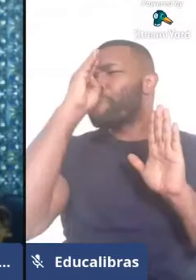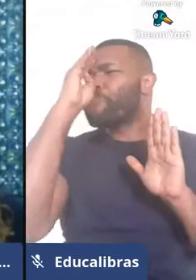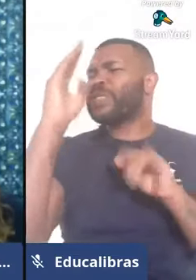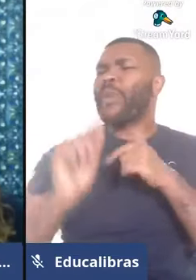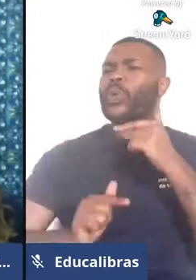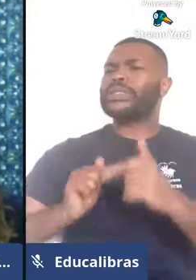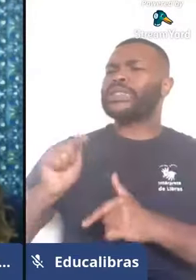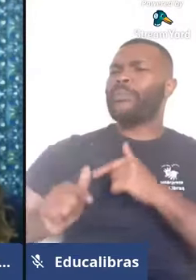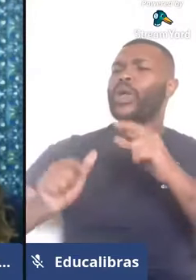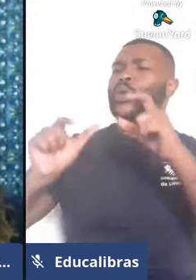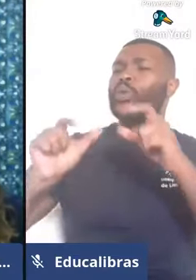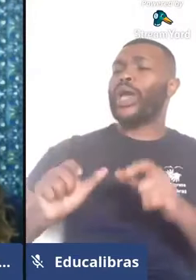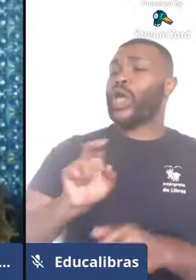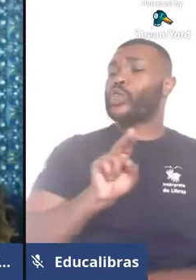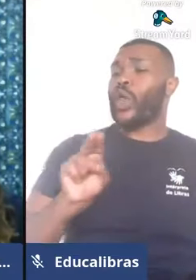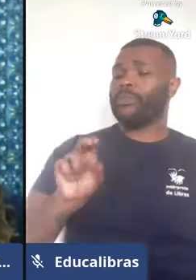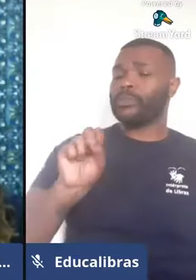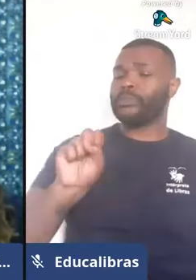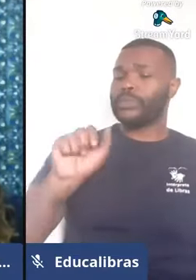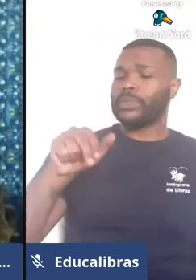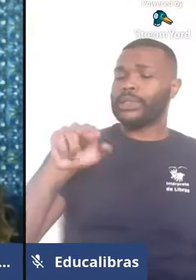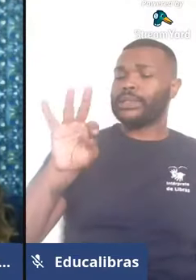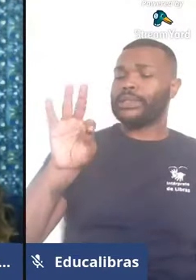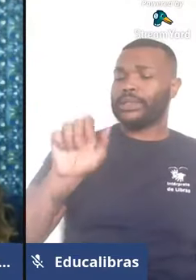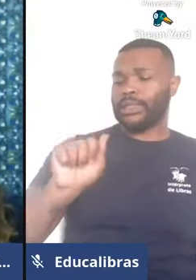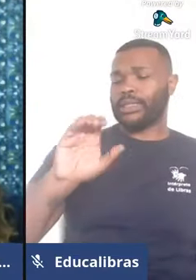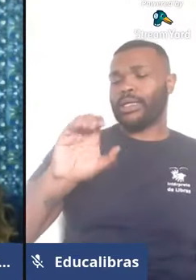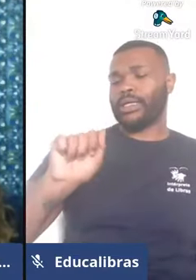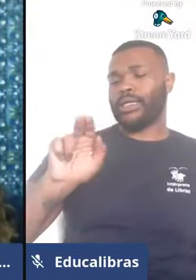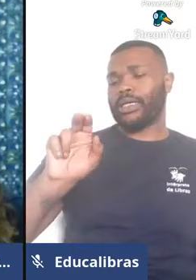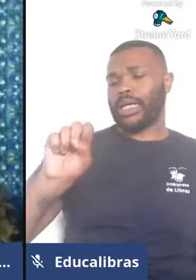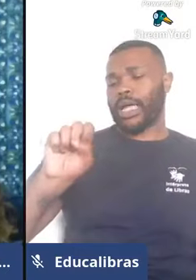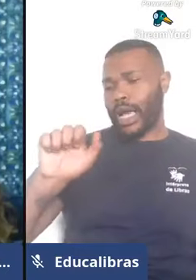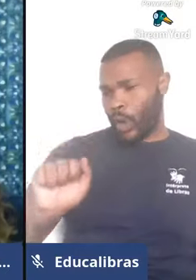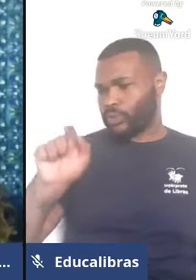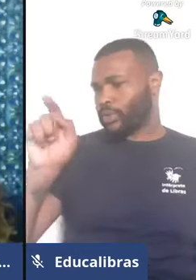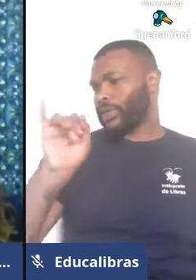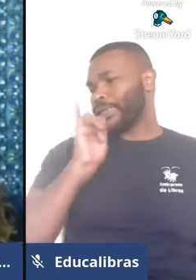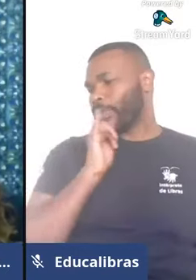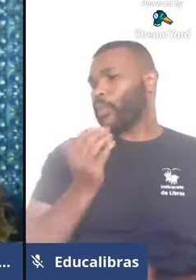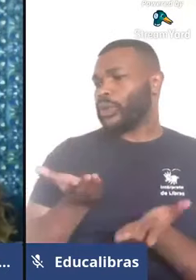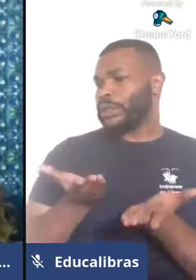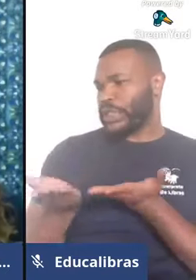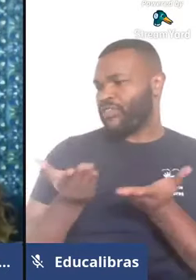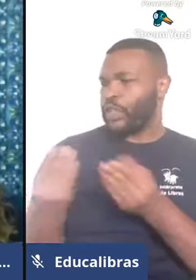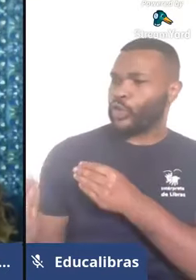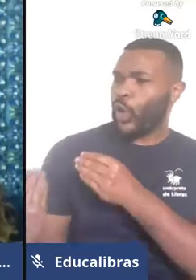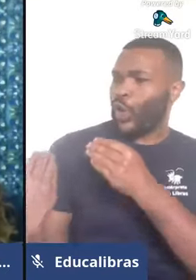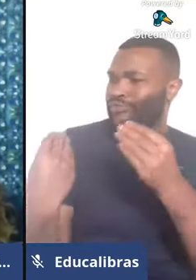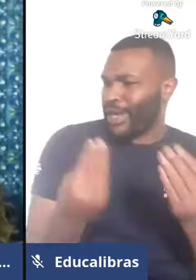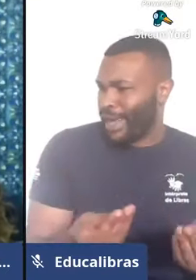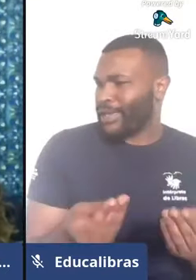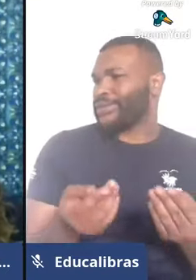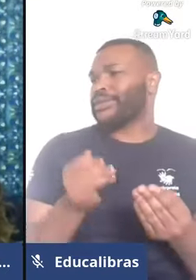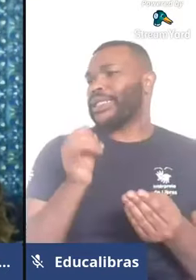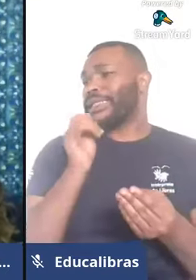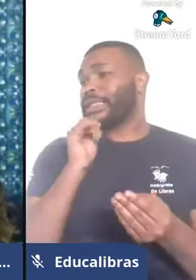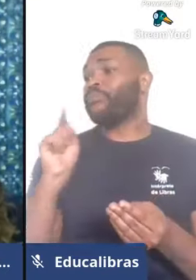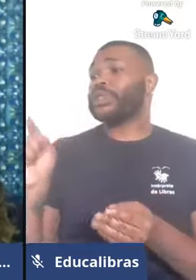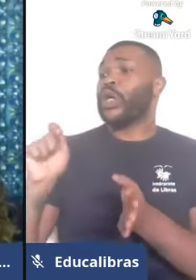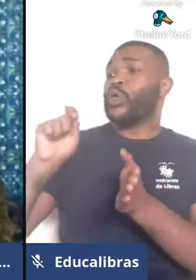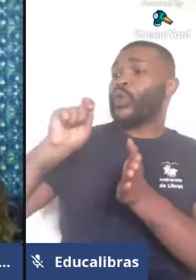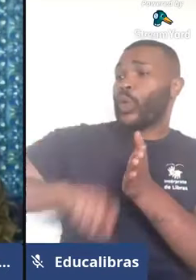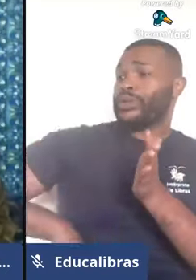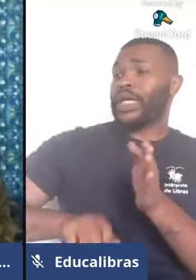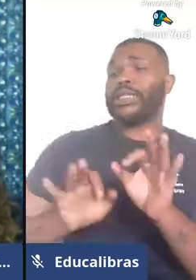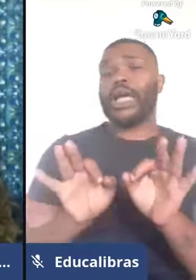Causa, tanto de prestação de serviços, ou seja, vocês contratados para fazer algum projeto